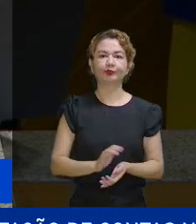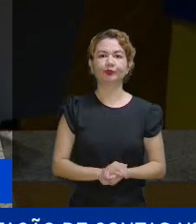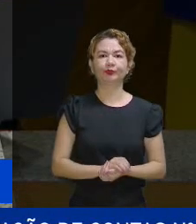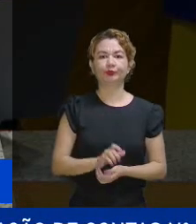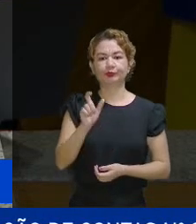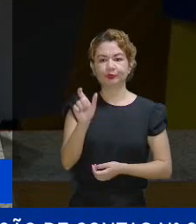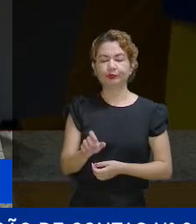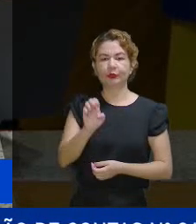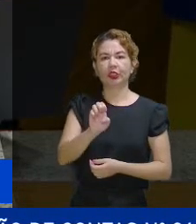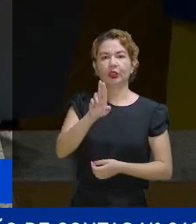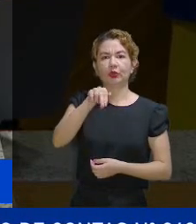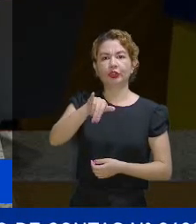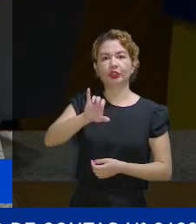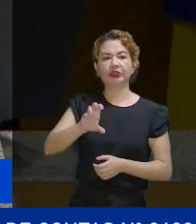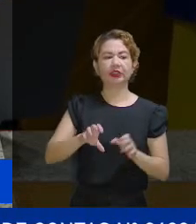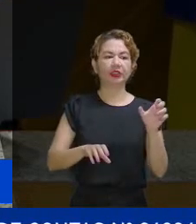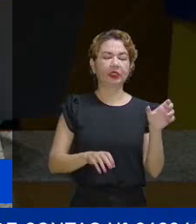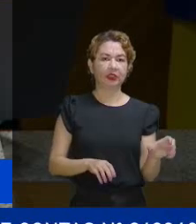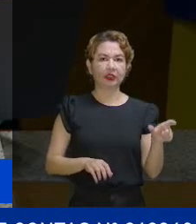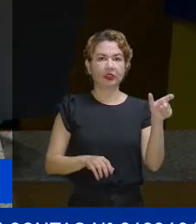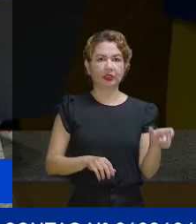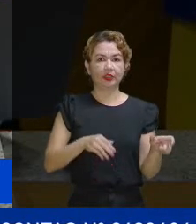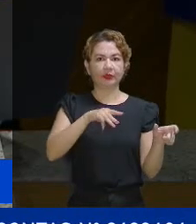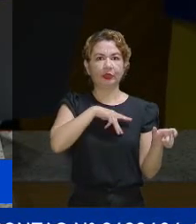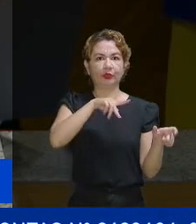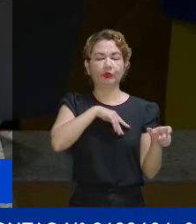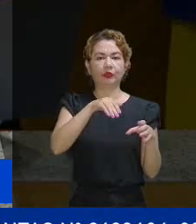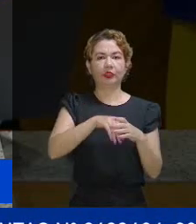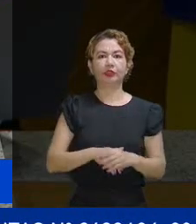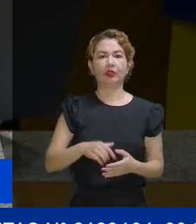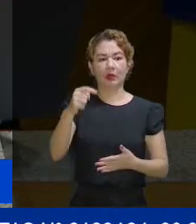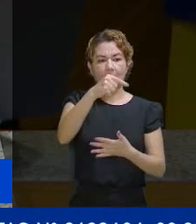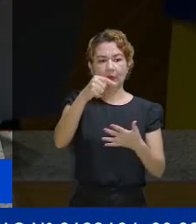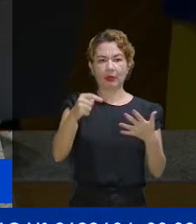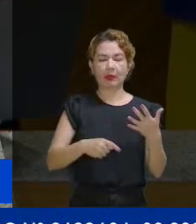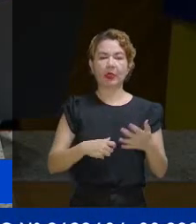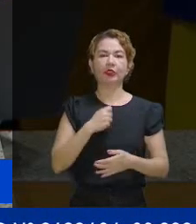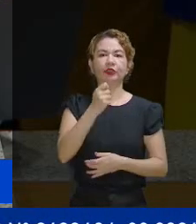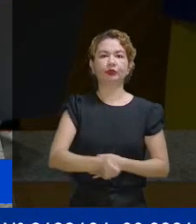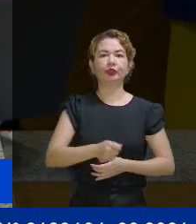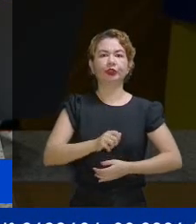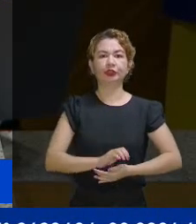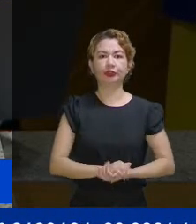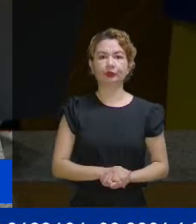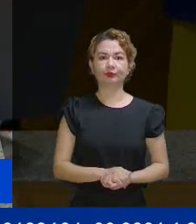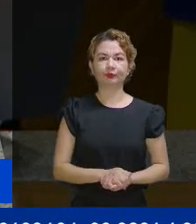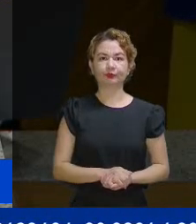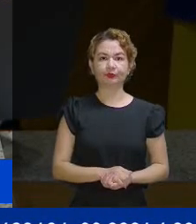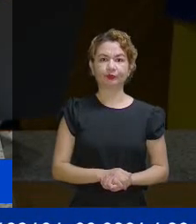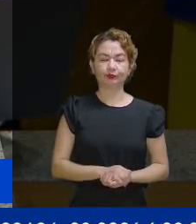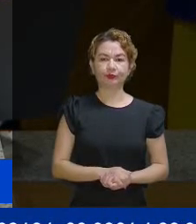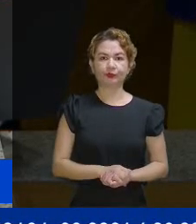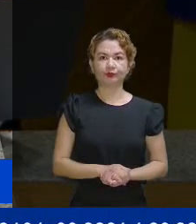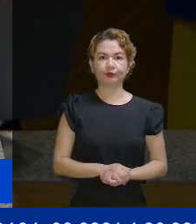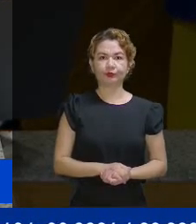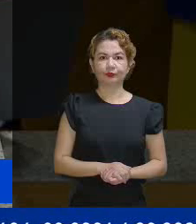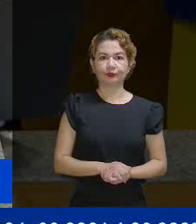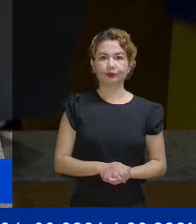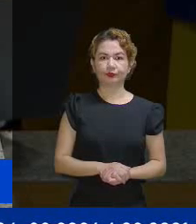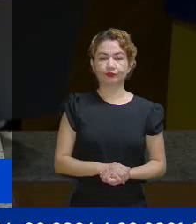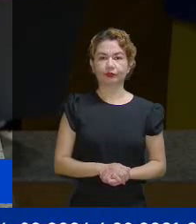Eunice Magave Ramos. Atuarão como vogais juiz Anselmo Souza, juíza Tina